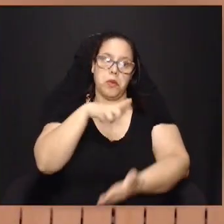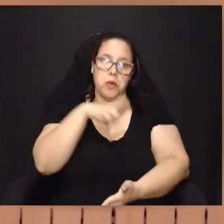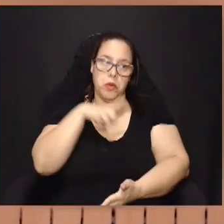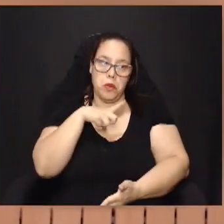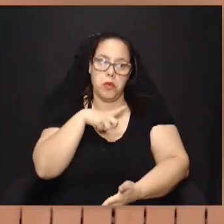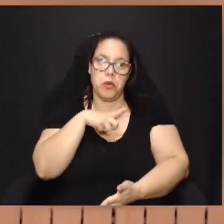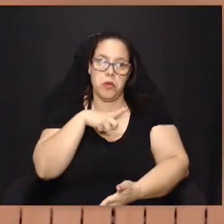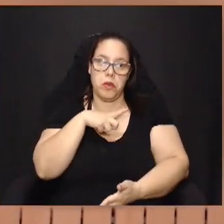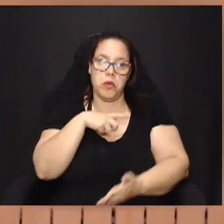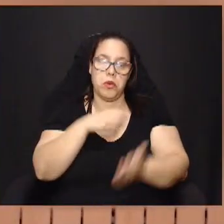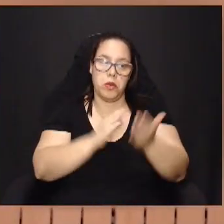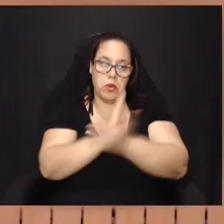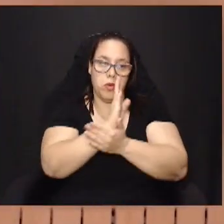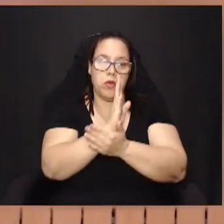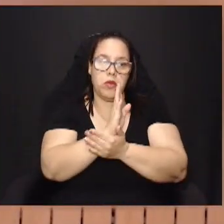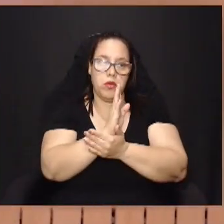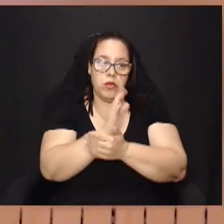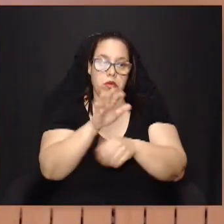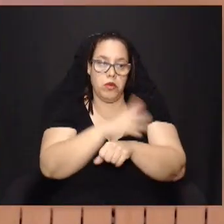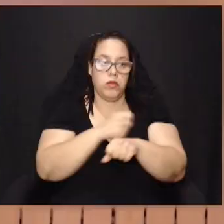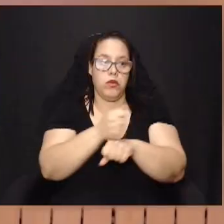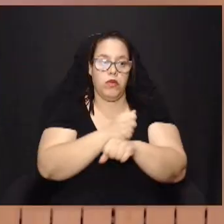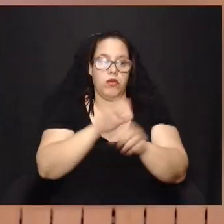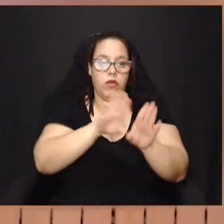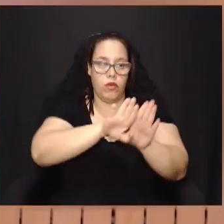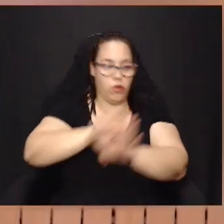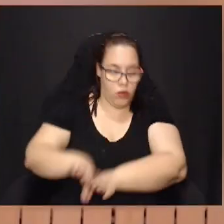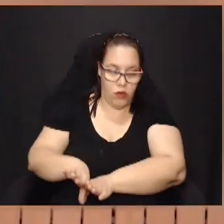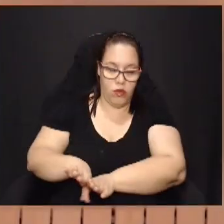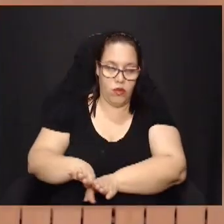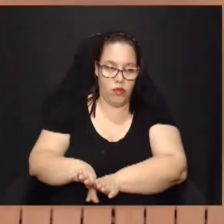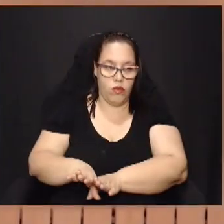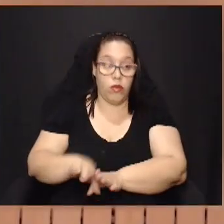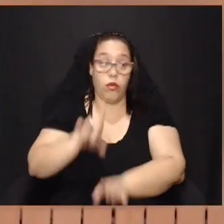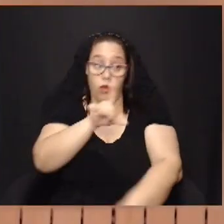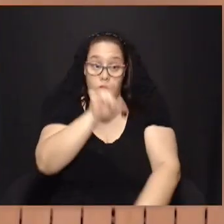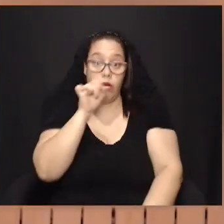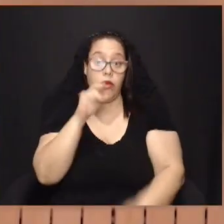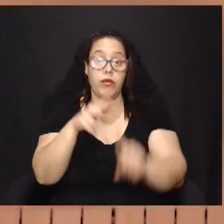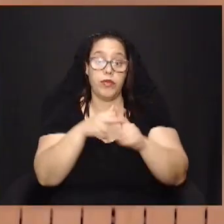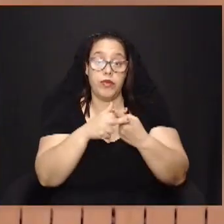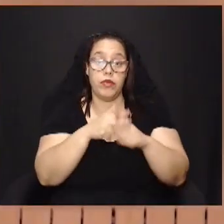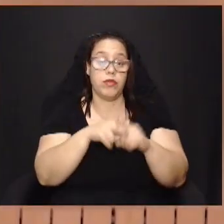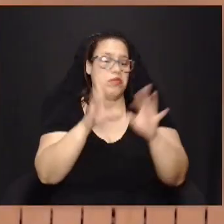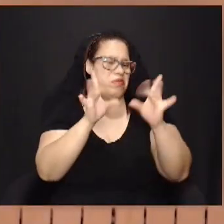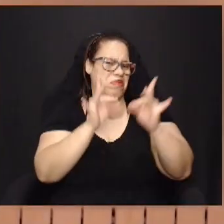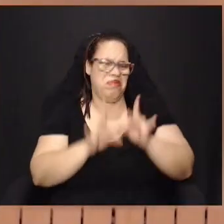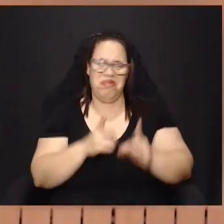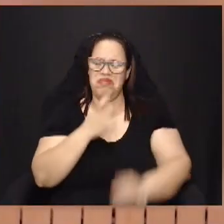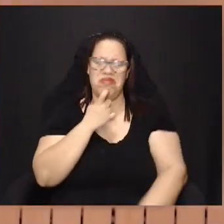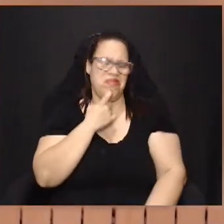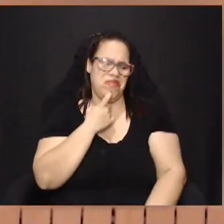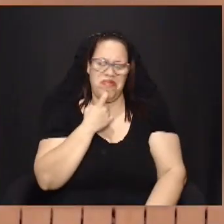autorização profissional cassada. E esse instrumento, ele não é exclusivo de Campinas, ele é utilizado